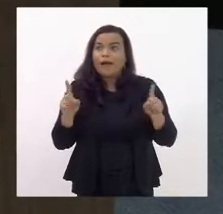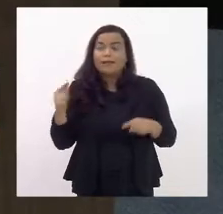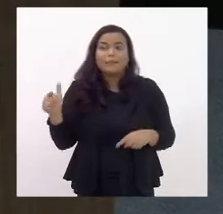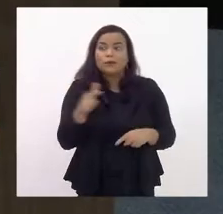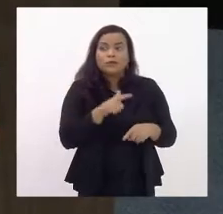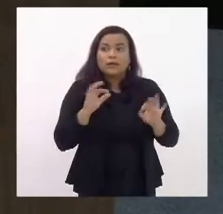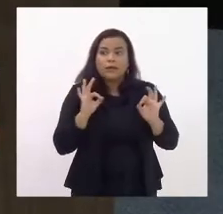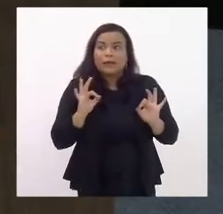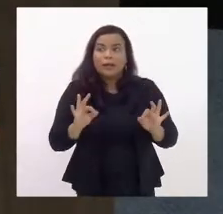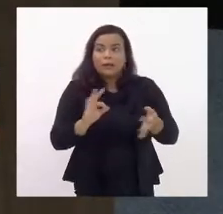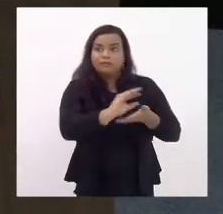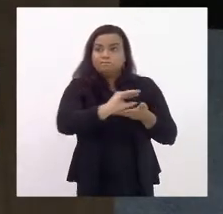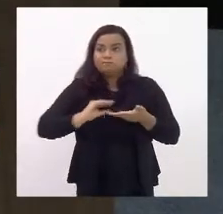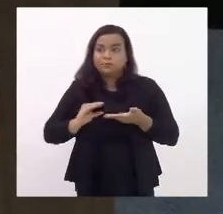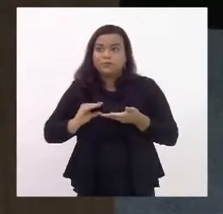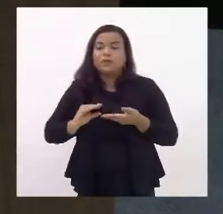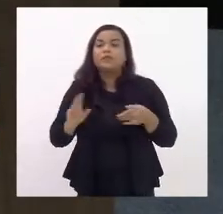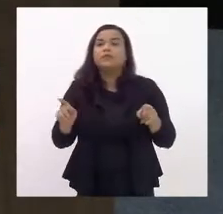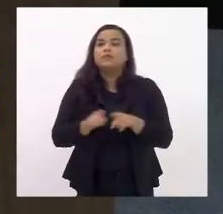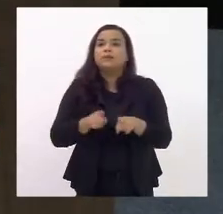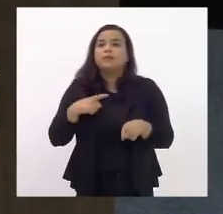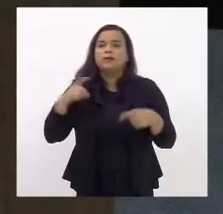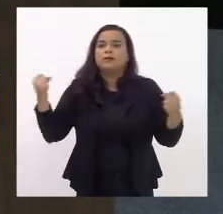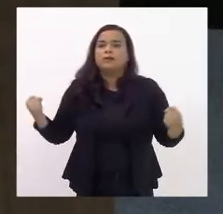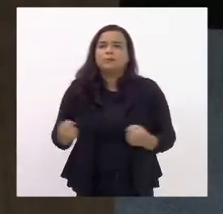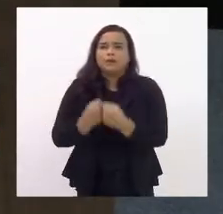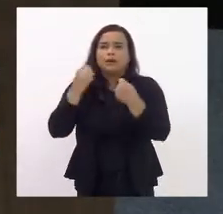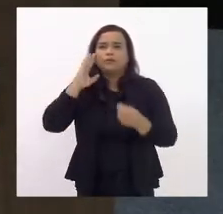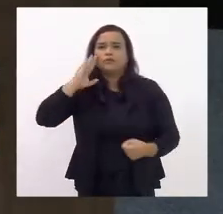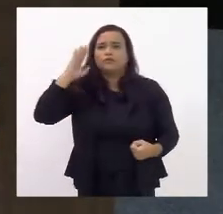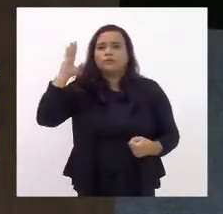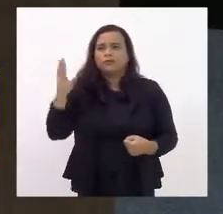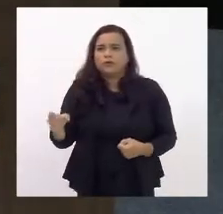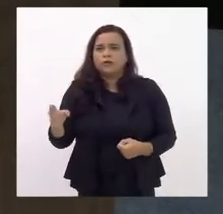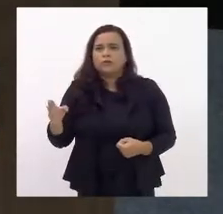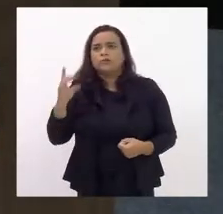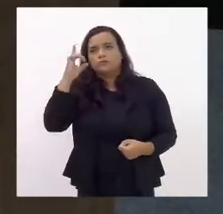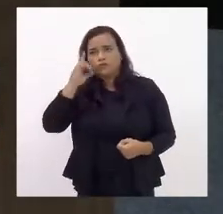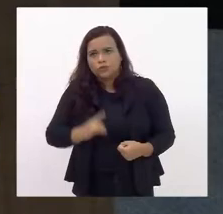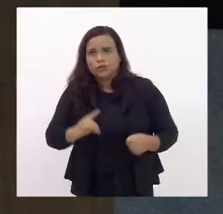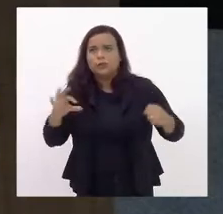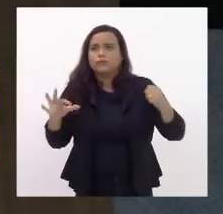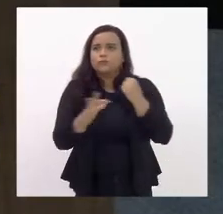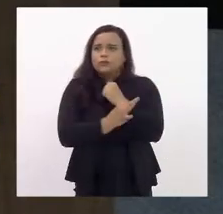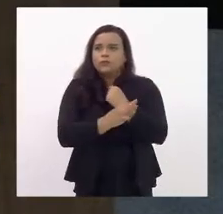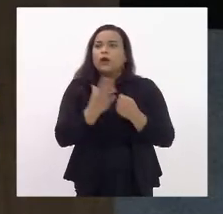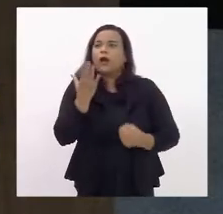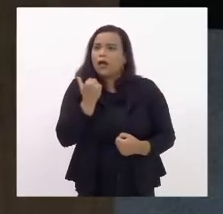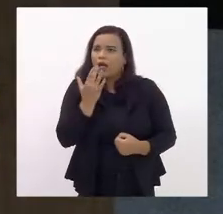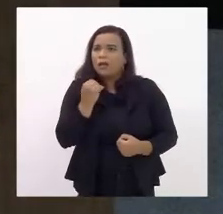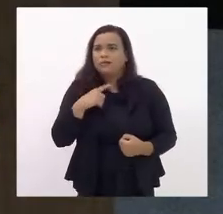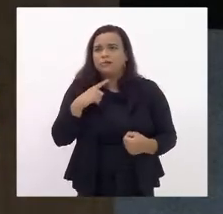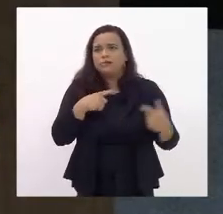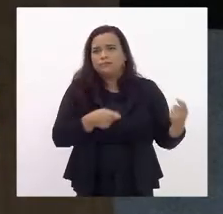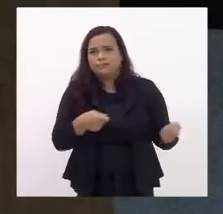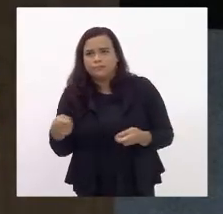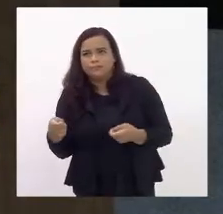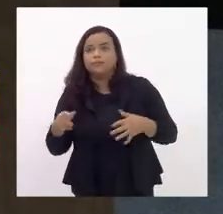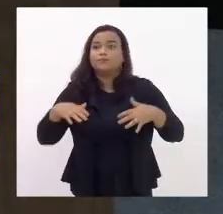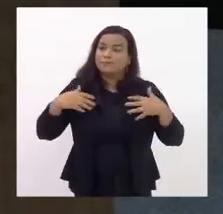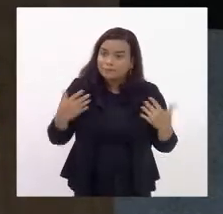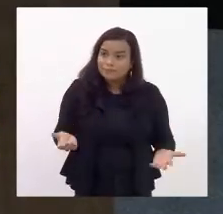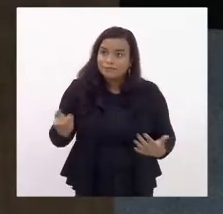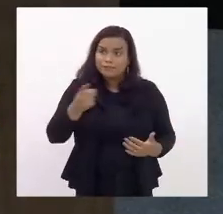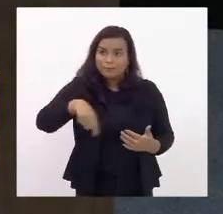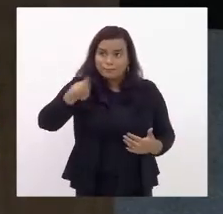e, consequentemente, impacta diretamente o direito à segurança alimentar. Então,